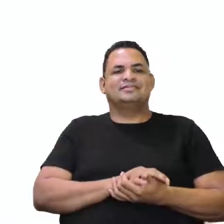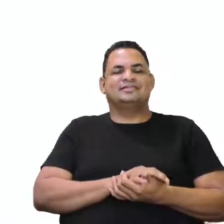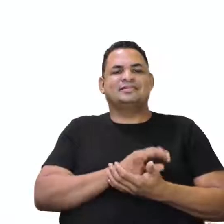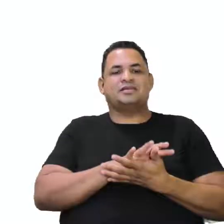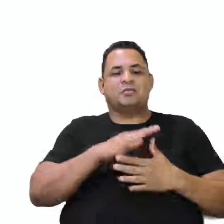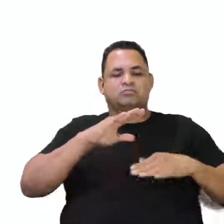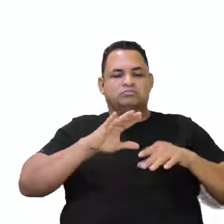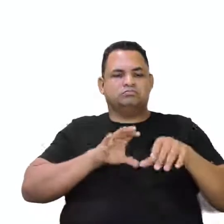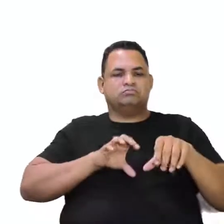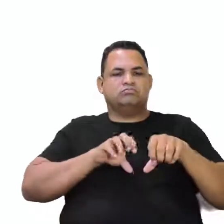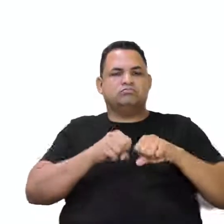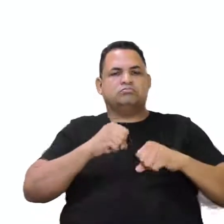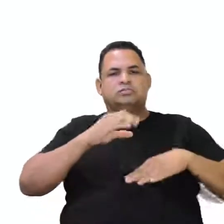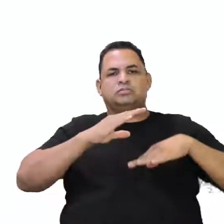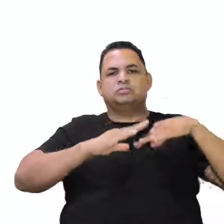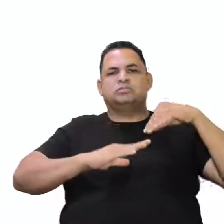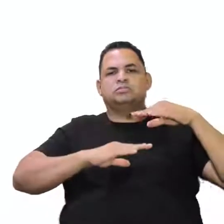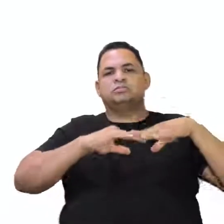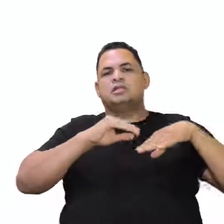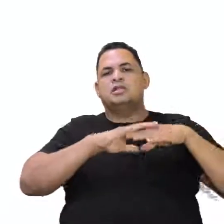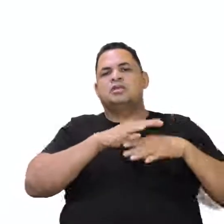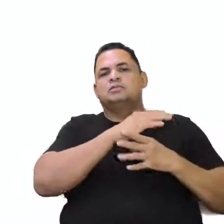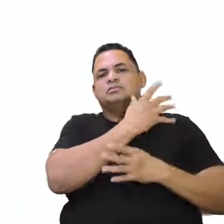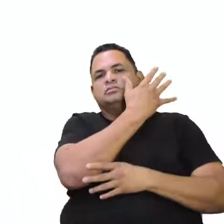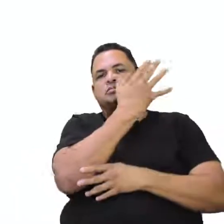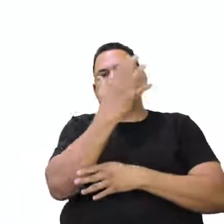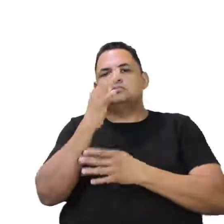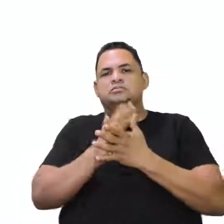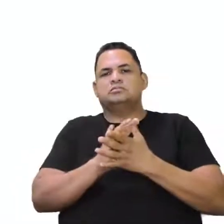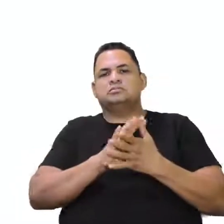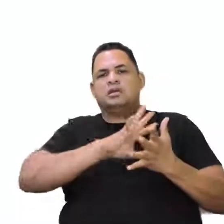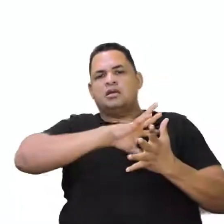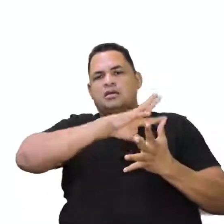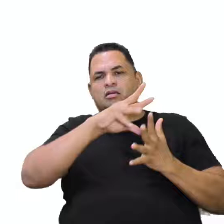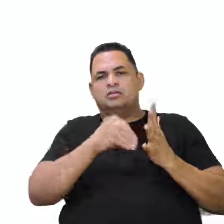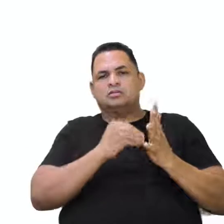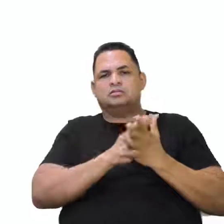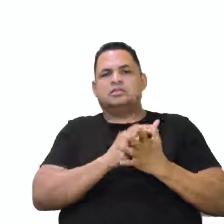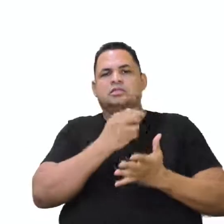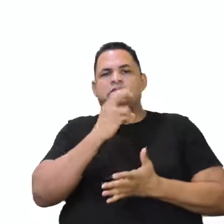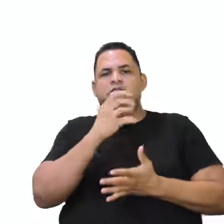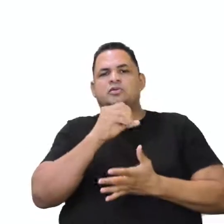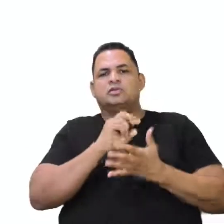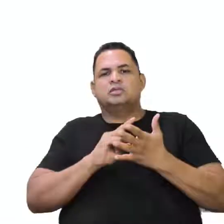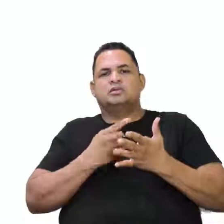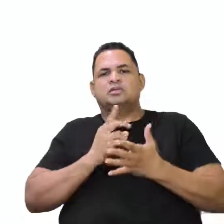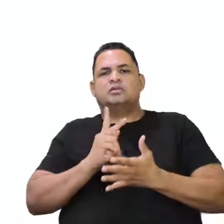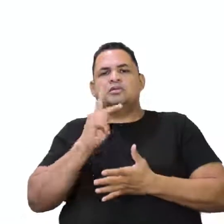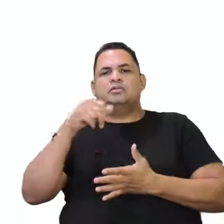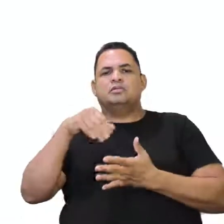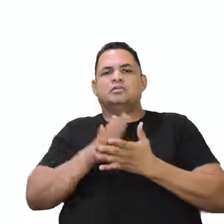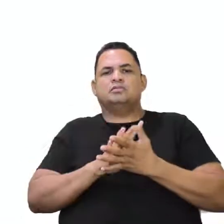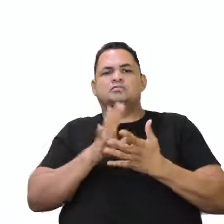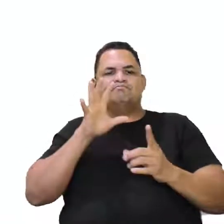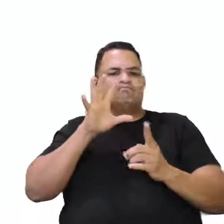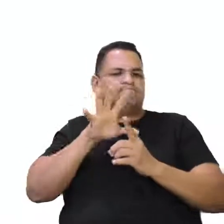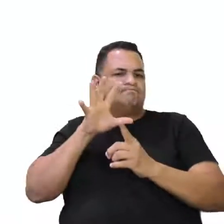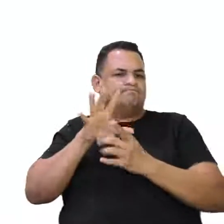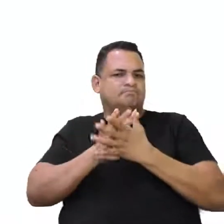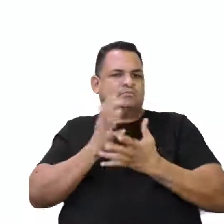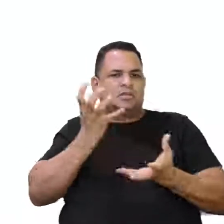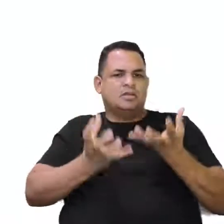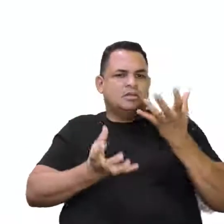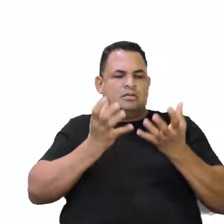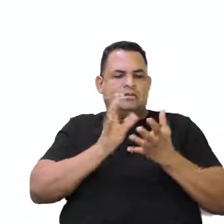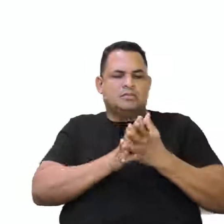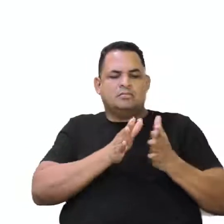com ambientalistas na Amazônia, uma área de aproximadamente 50 mil quilômetros quadrados é atingida por queimadas em períodos